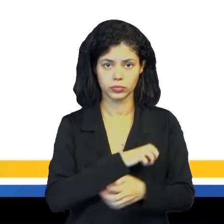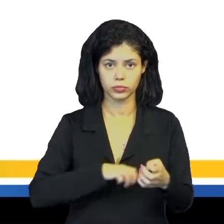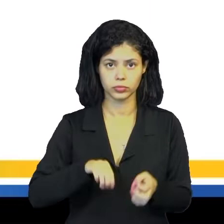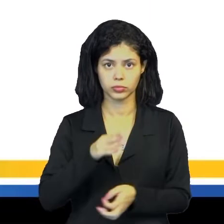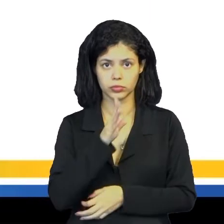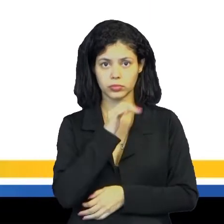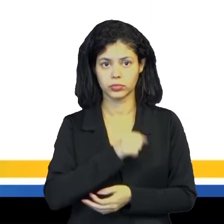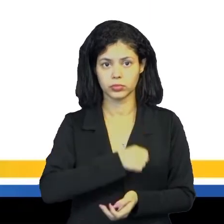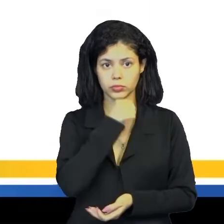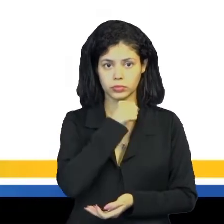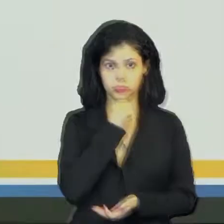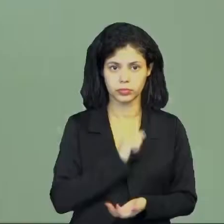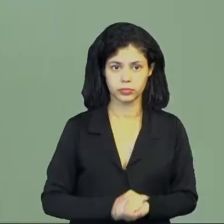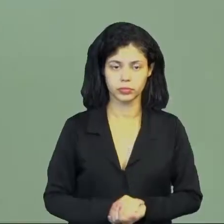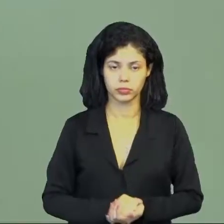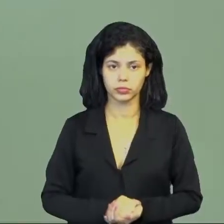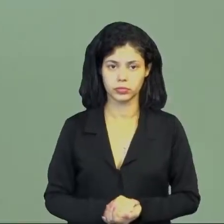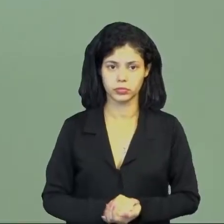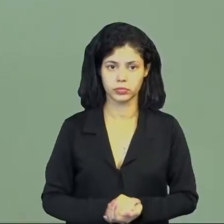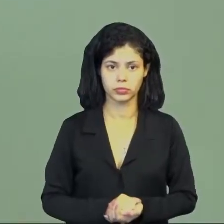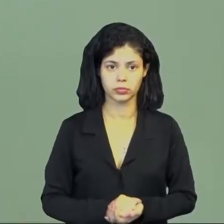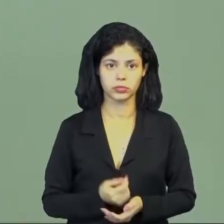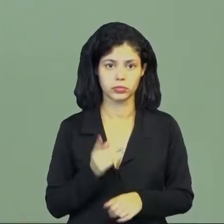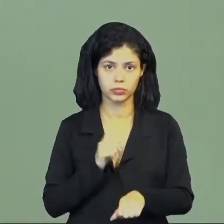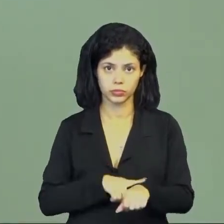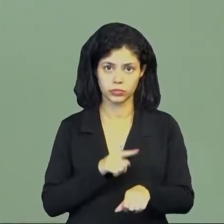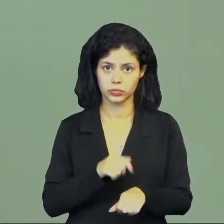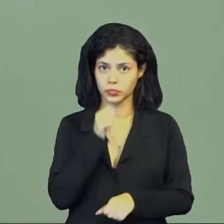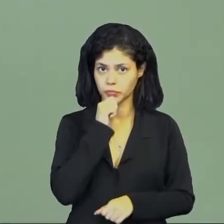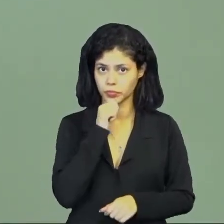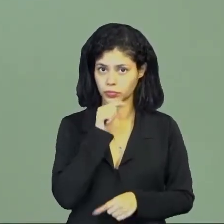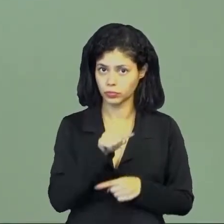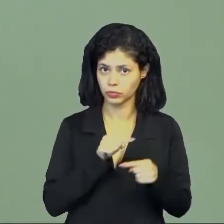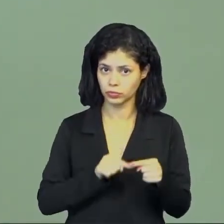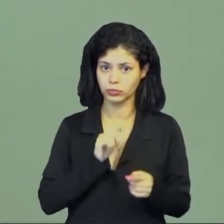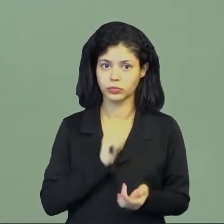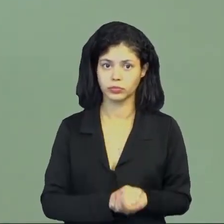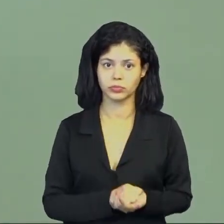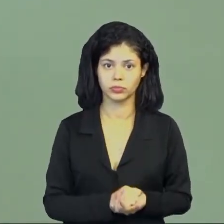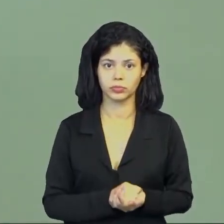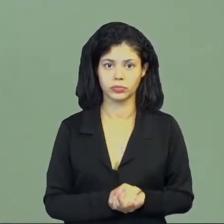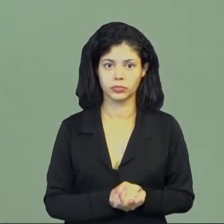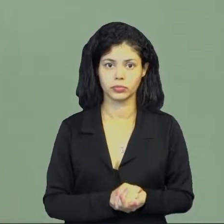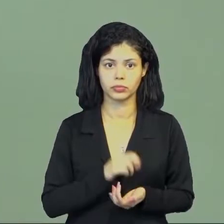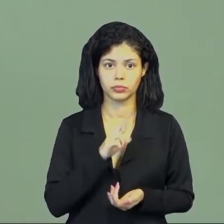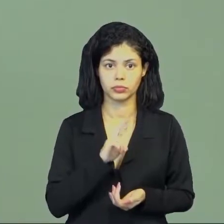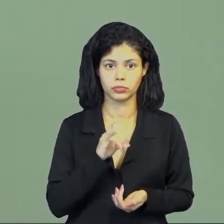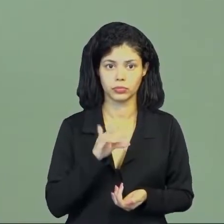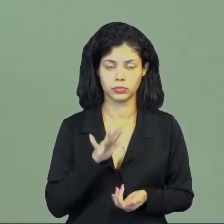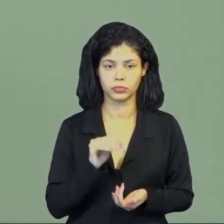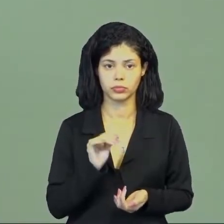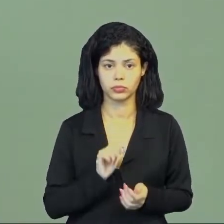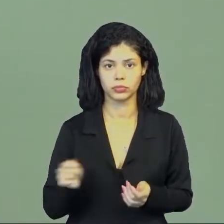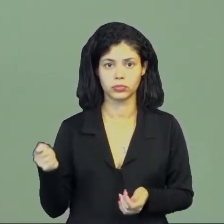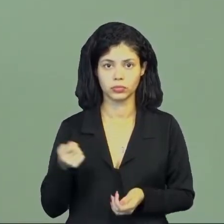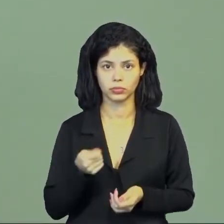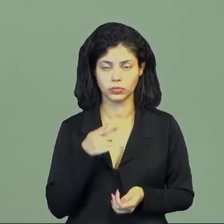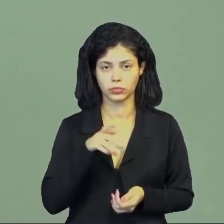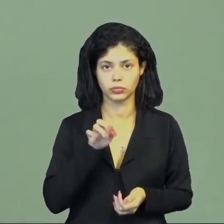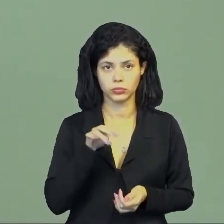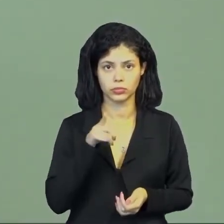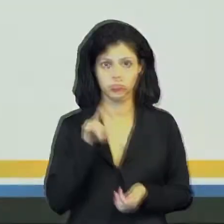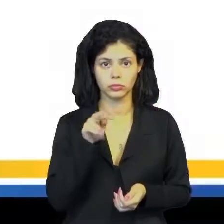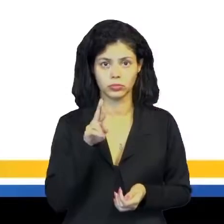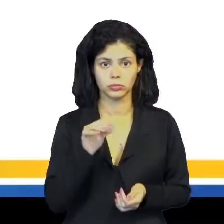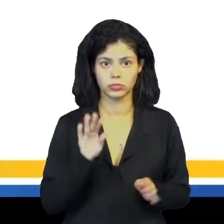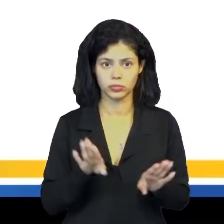Velha. Esse período, no entanto, ele é dividido, entre a República da Espada e a chamada